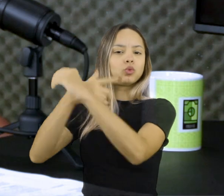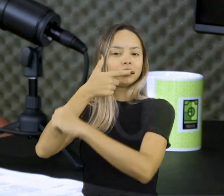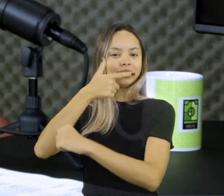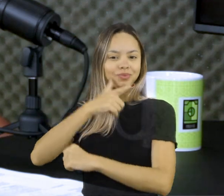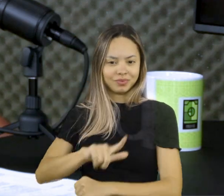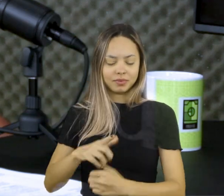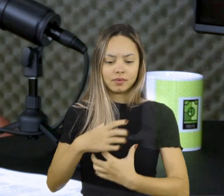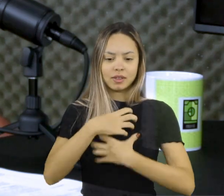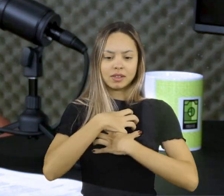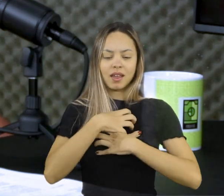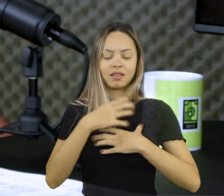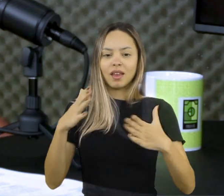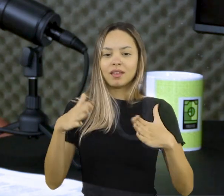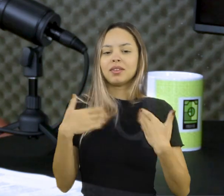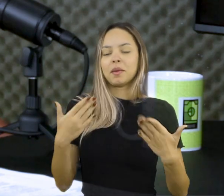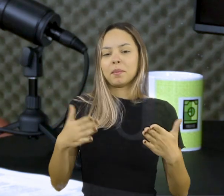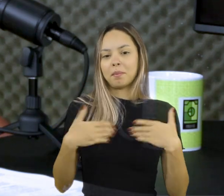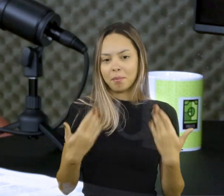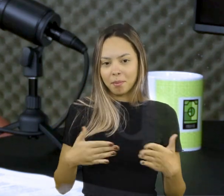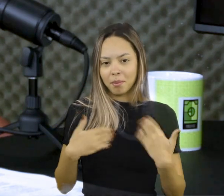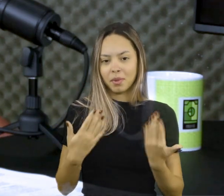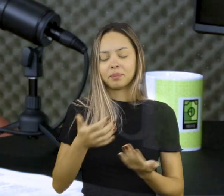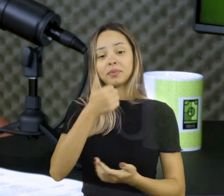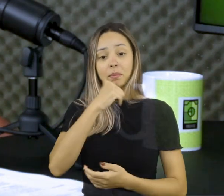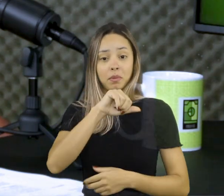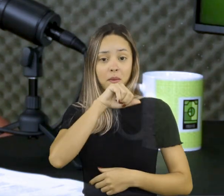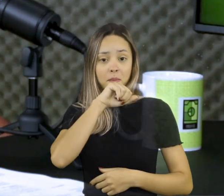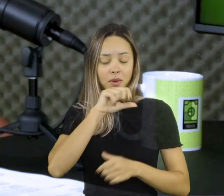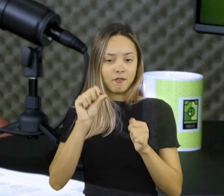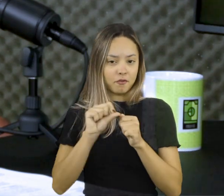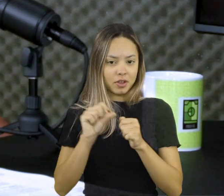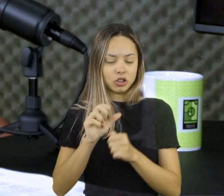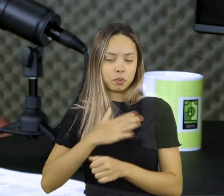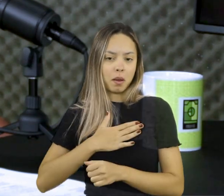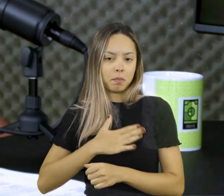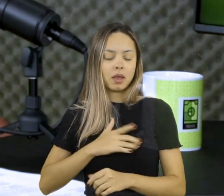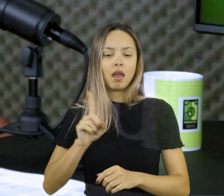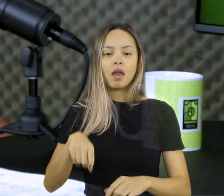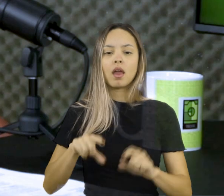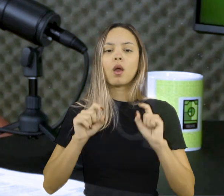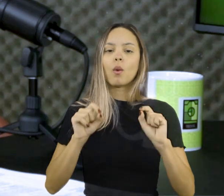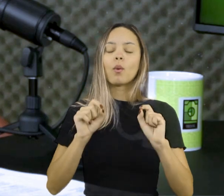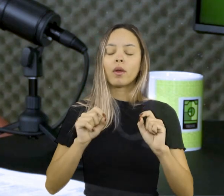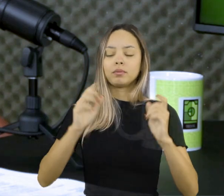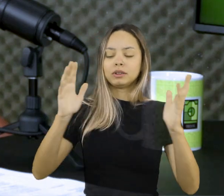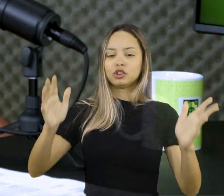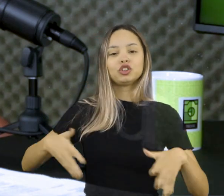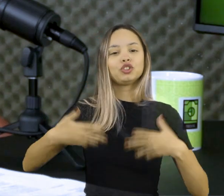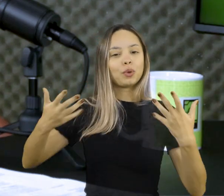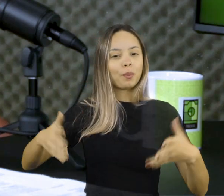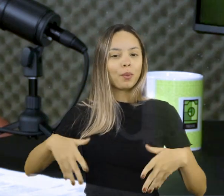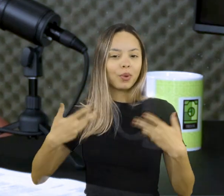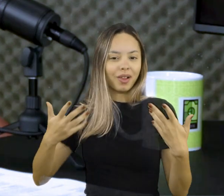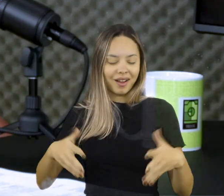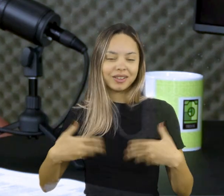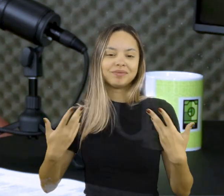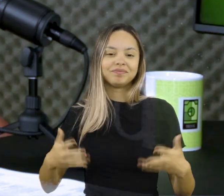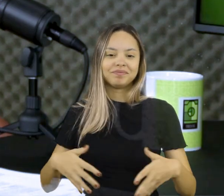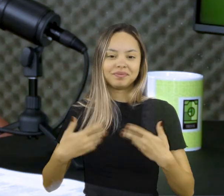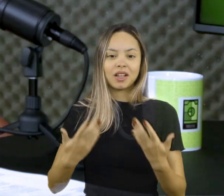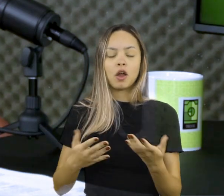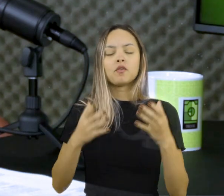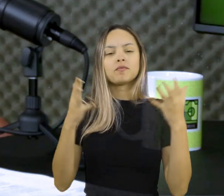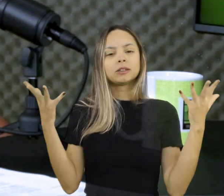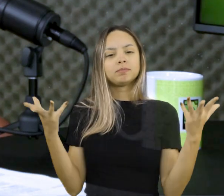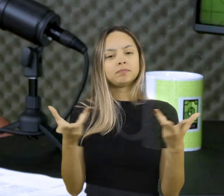se anima com aquilo. Então, o que a minha mãe fez foi me estimular. E aí foi o bastante para eu